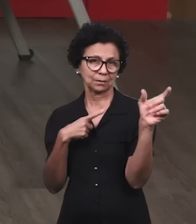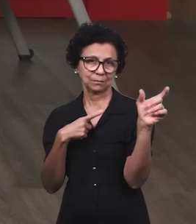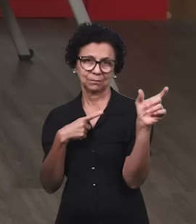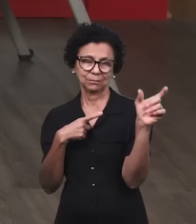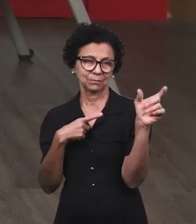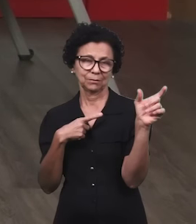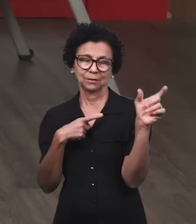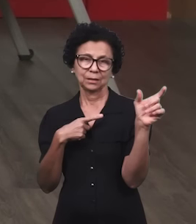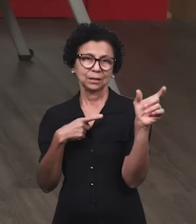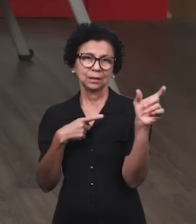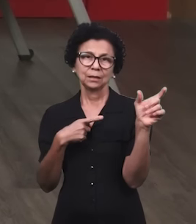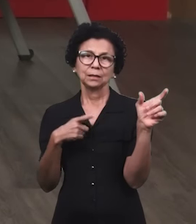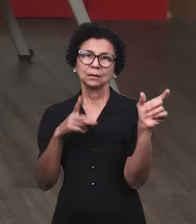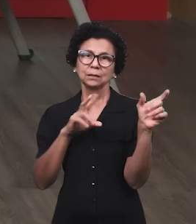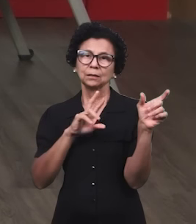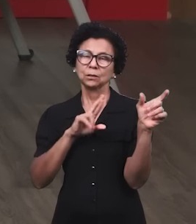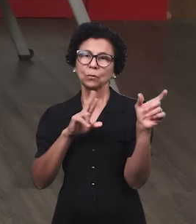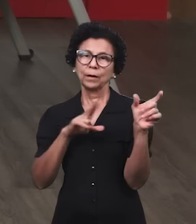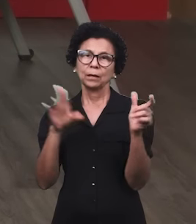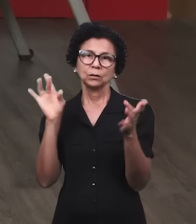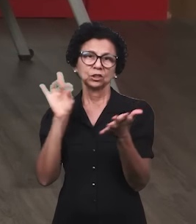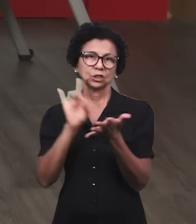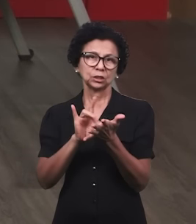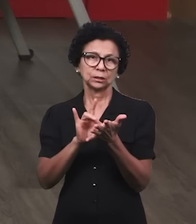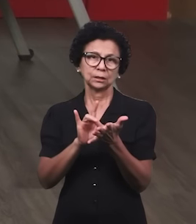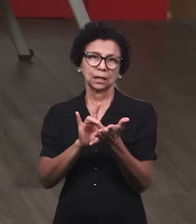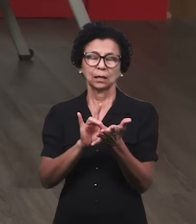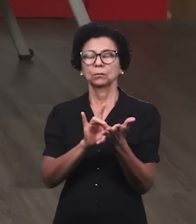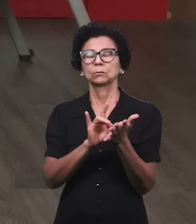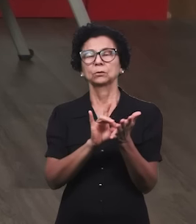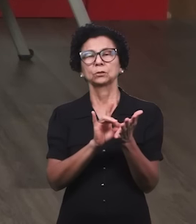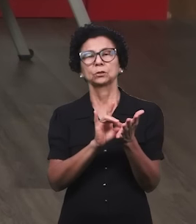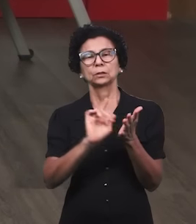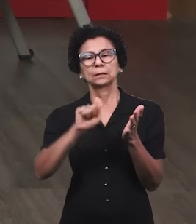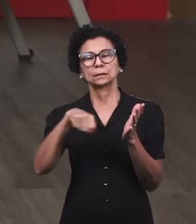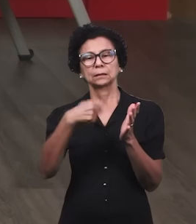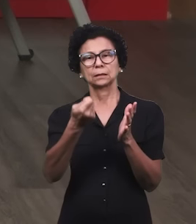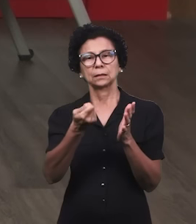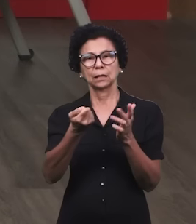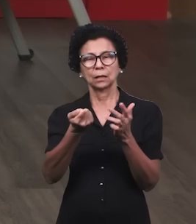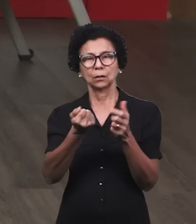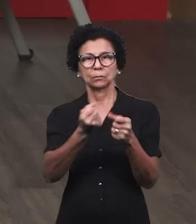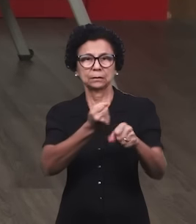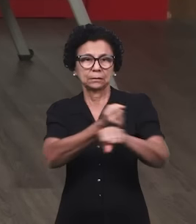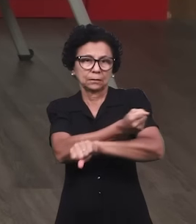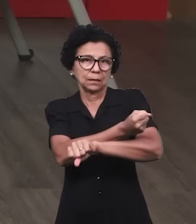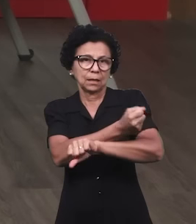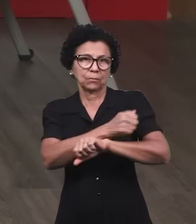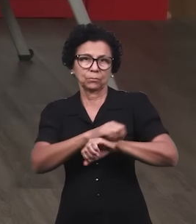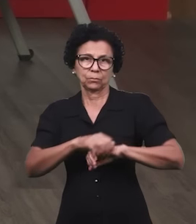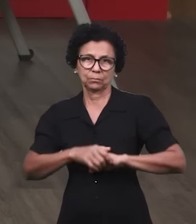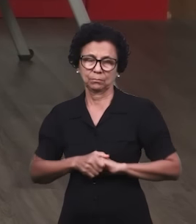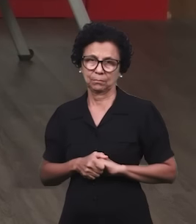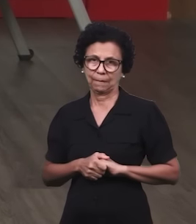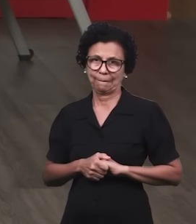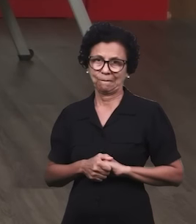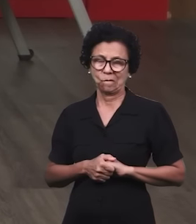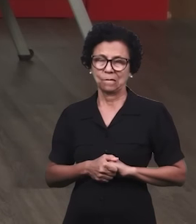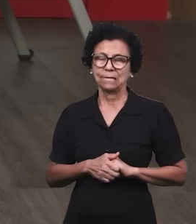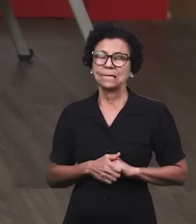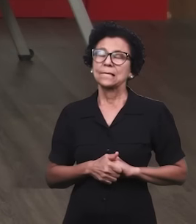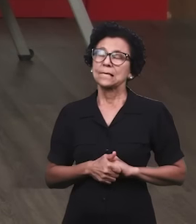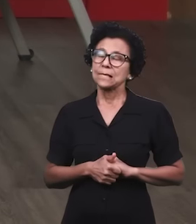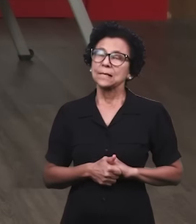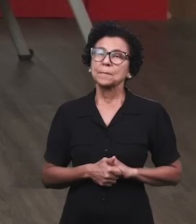né? Porque o douloi é a palavra que dá origem ao servo como escravo. Mas a